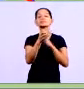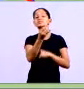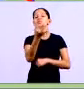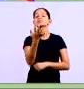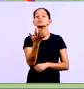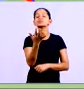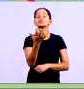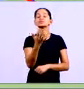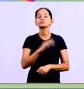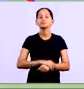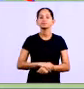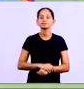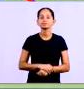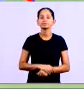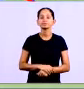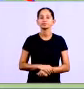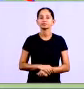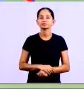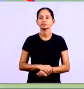dar quanto?